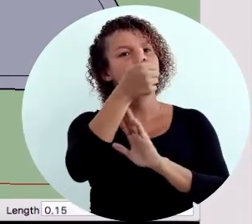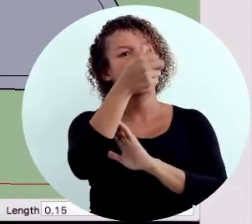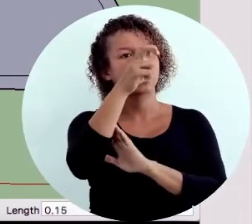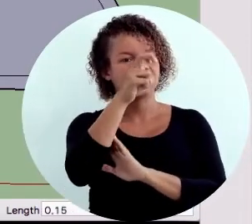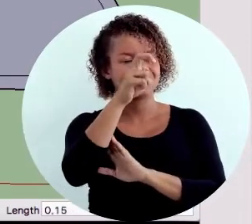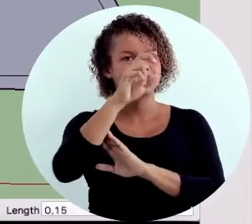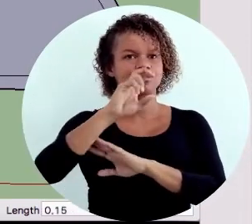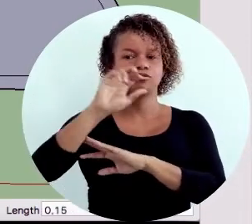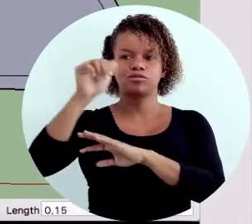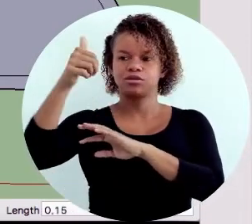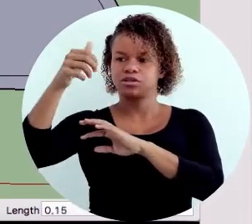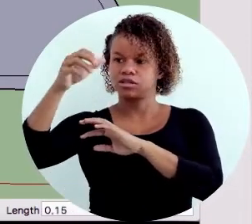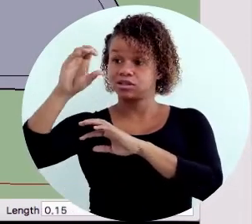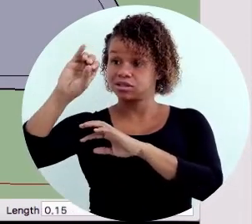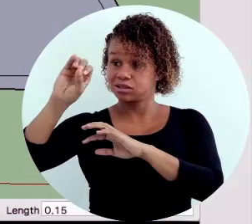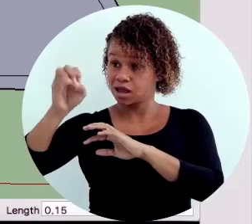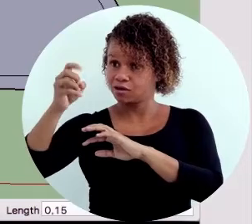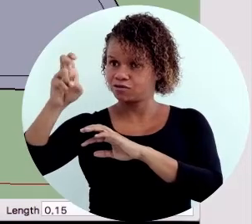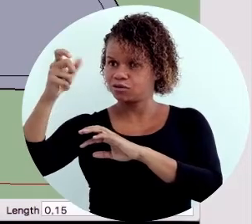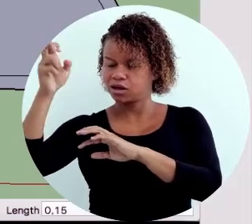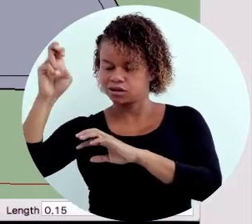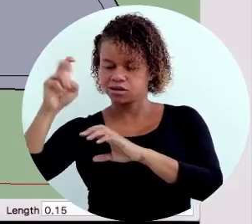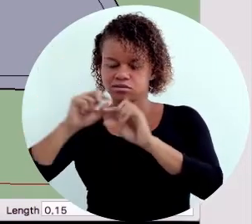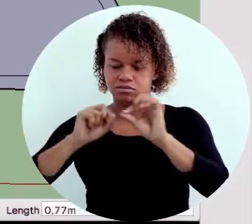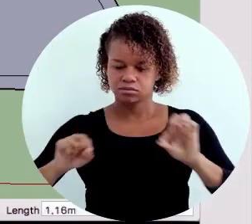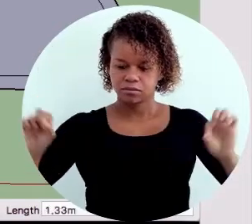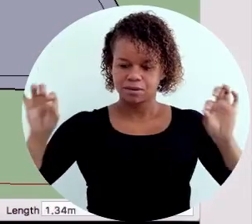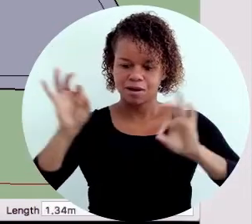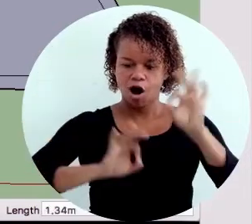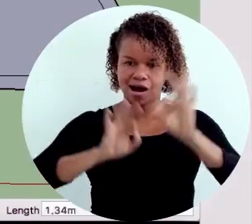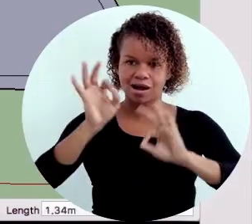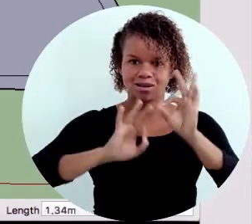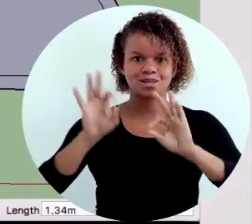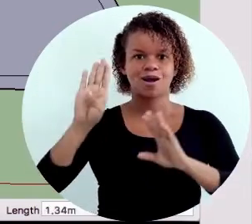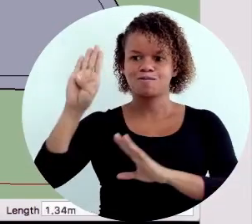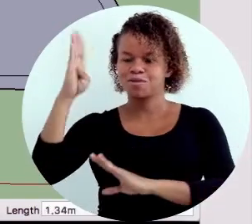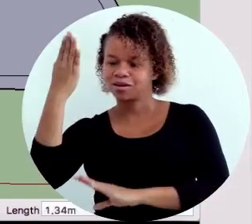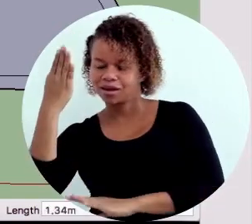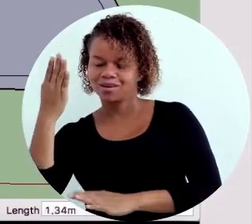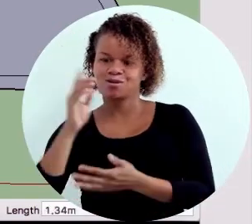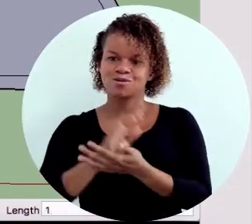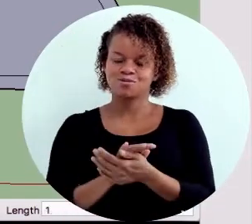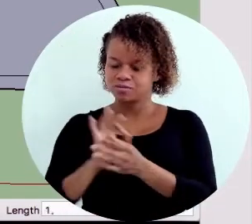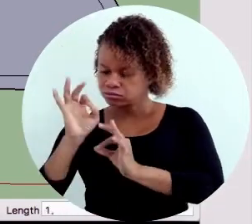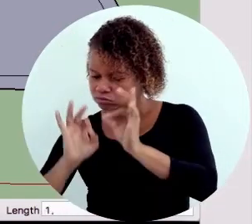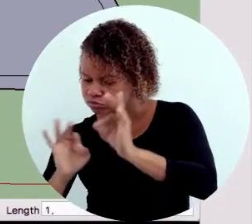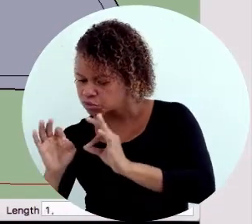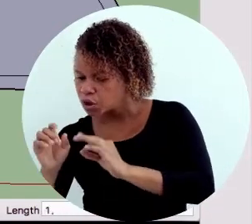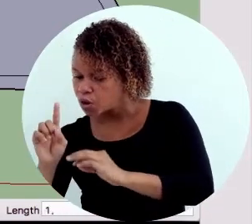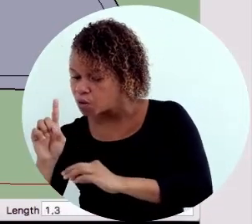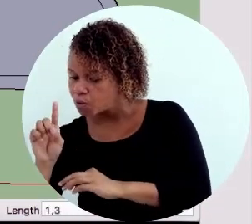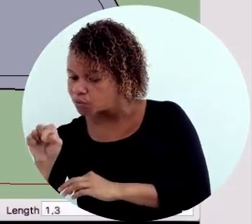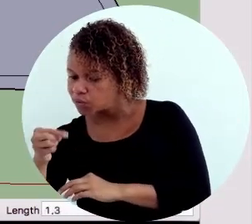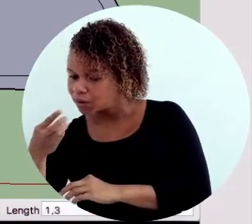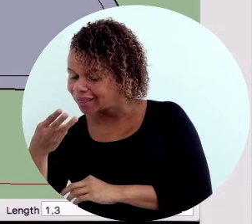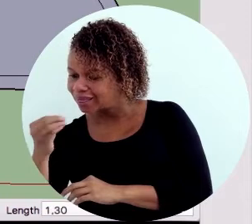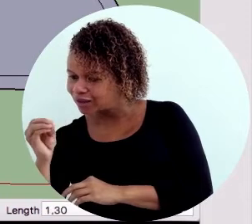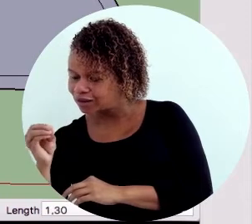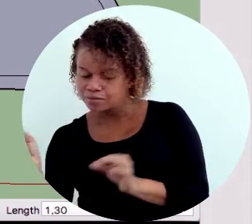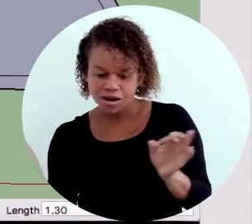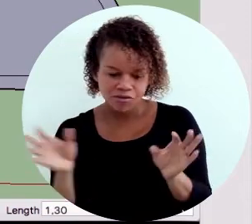dimensão. E novamente para definir a largura do banheiro, 1,30. E para